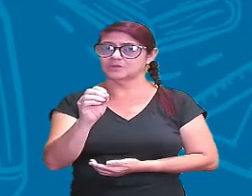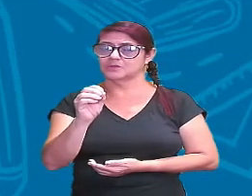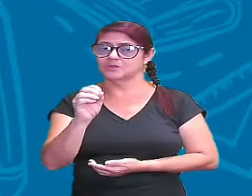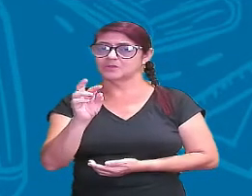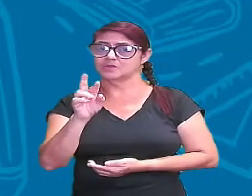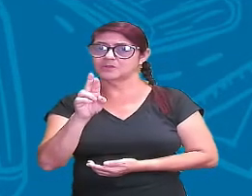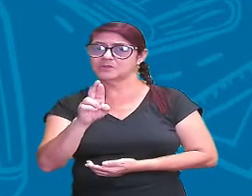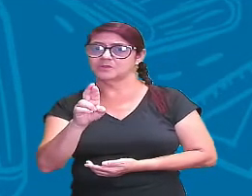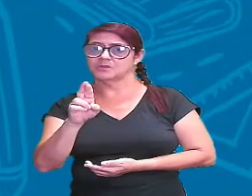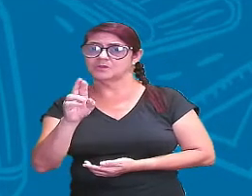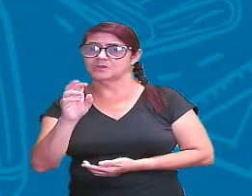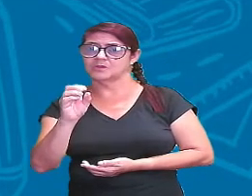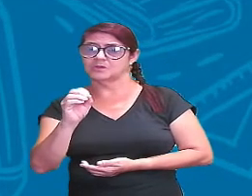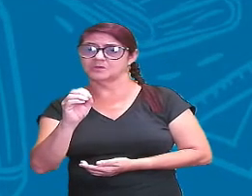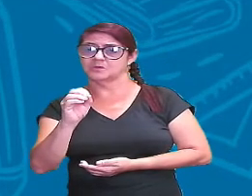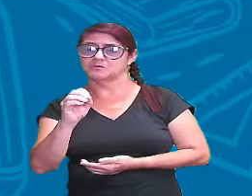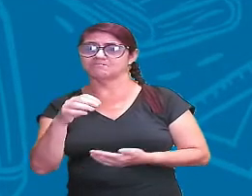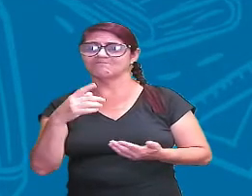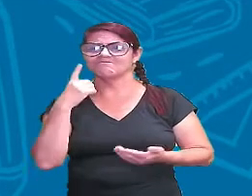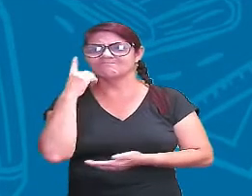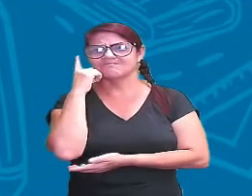zorro ou zorro.